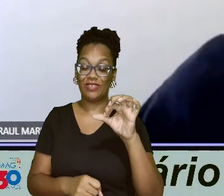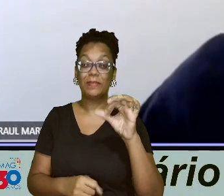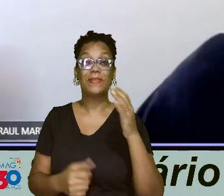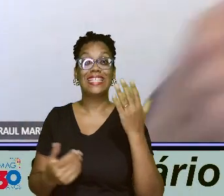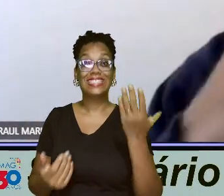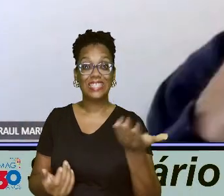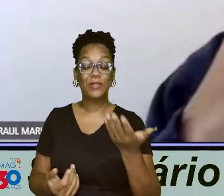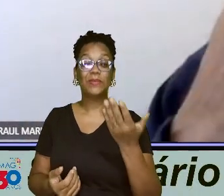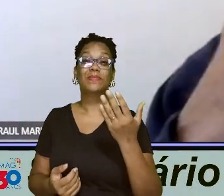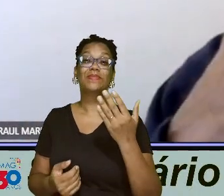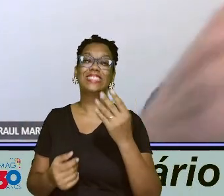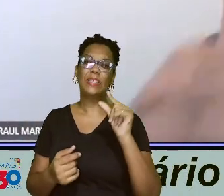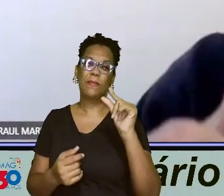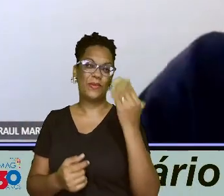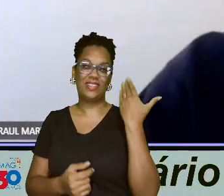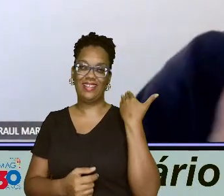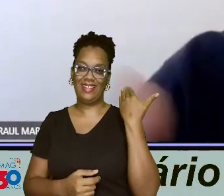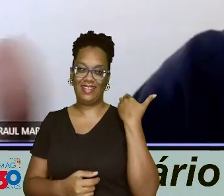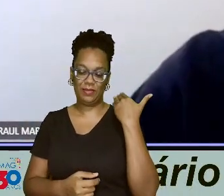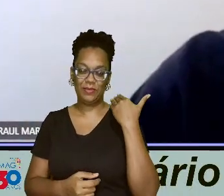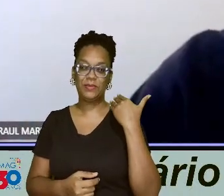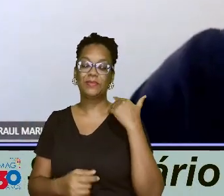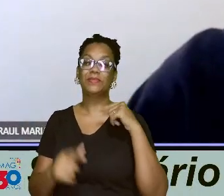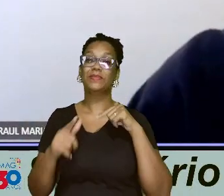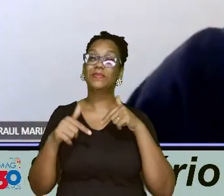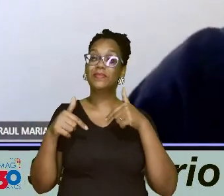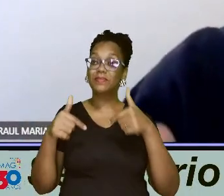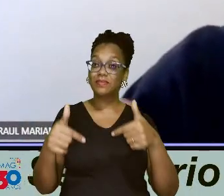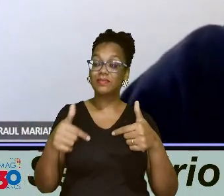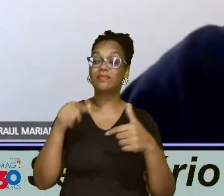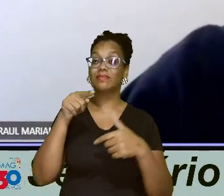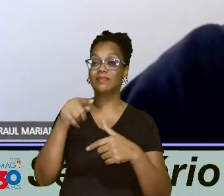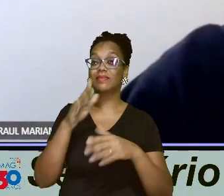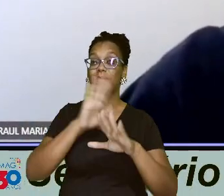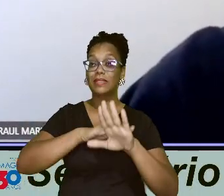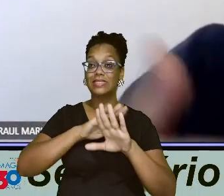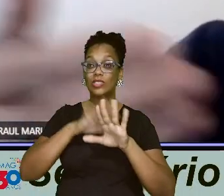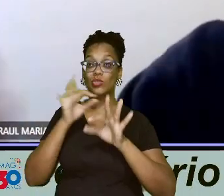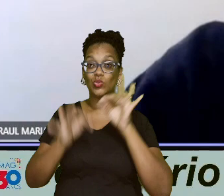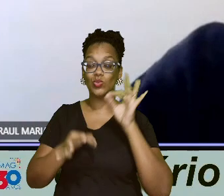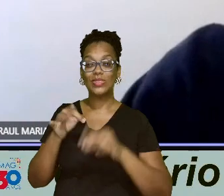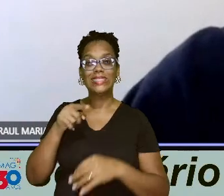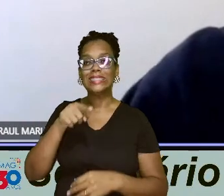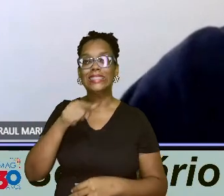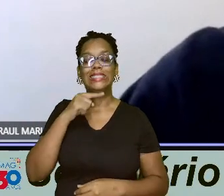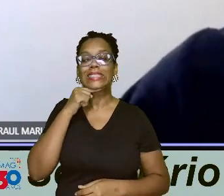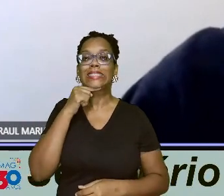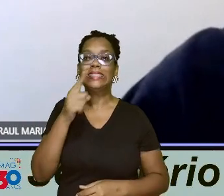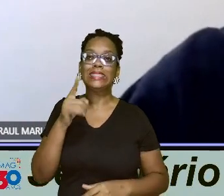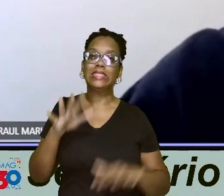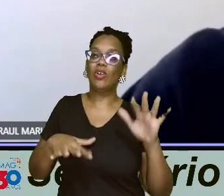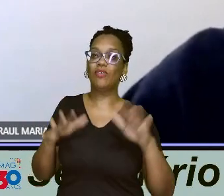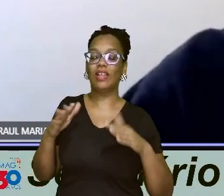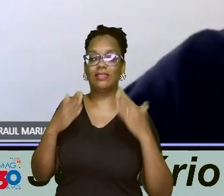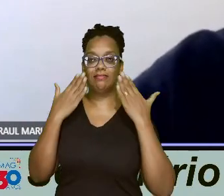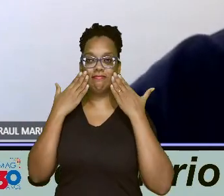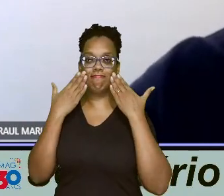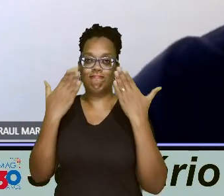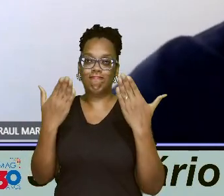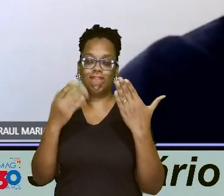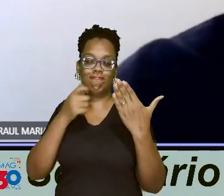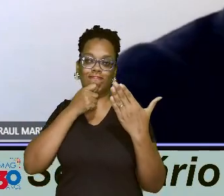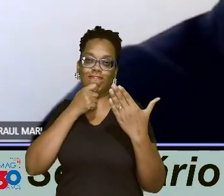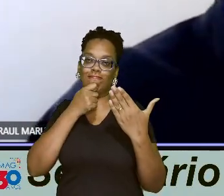há muito pouco tempo. E a aplicação desse precedente pelos juízes ainda não havia, talvez, se mostrado como se